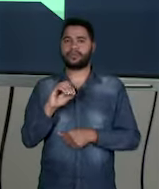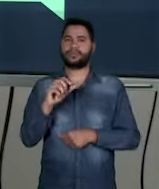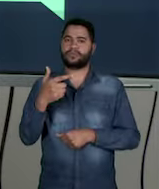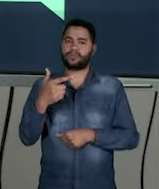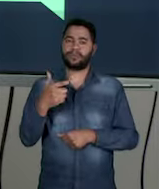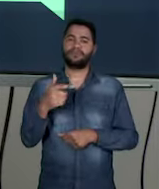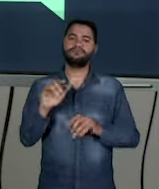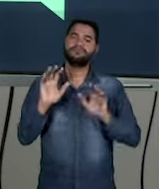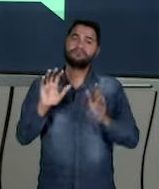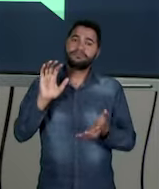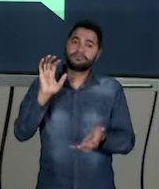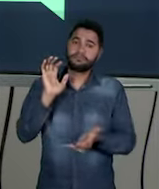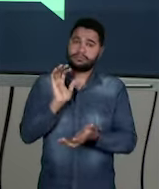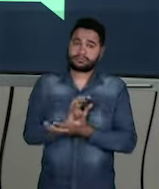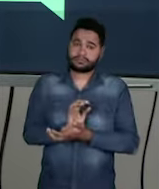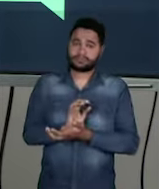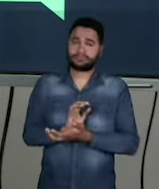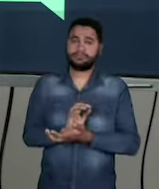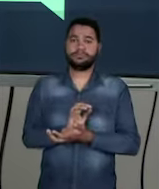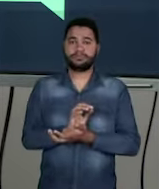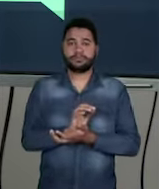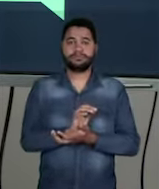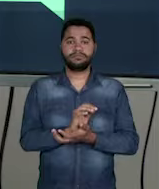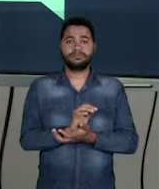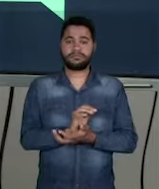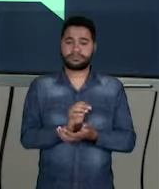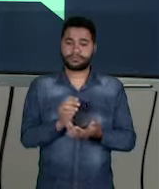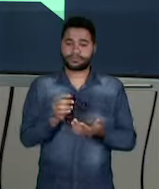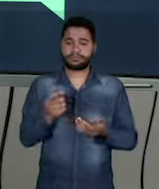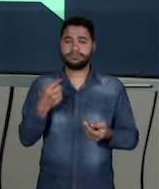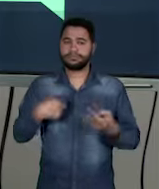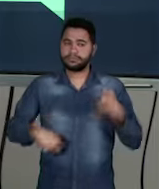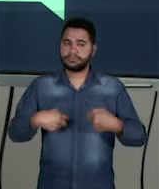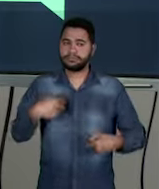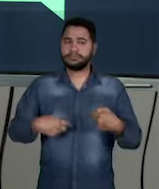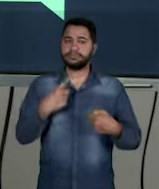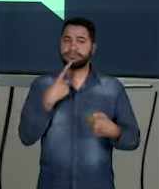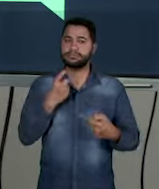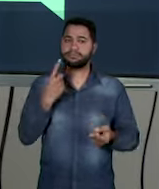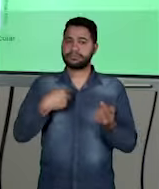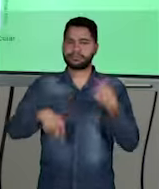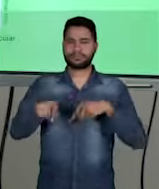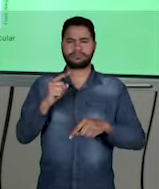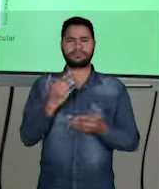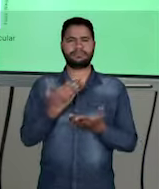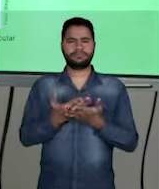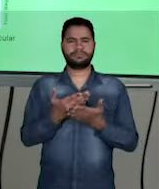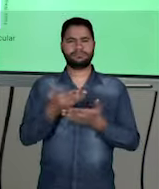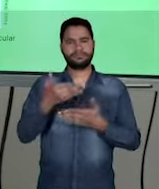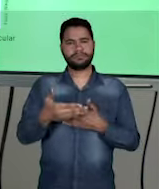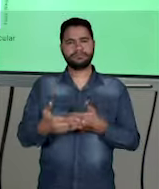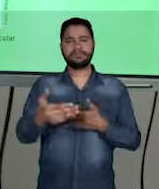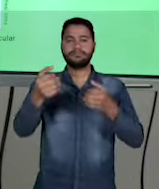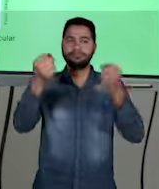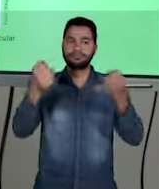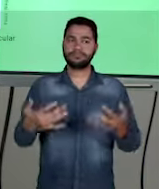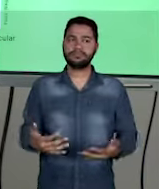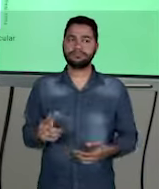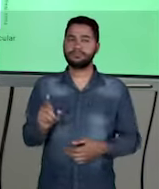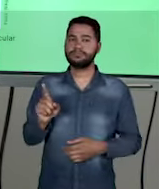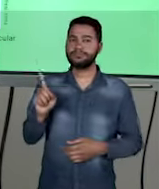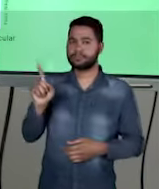parte de oxigênio e gás carbônico e o sistema circulatório a gente vai ver na nossa próxima aula. Então, aqui eu trouxe